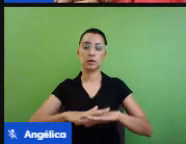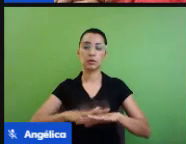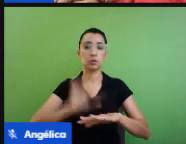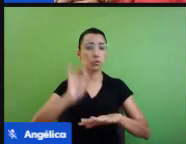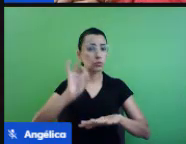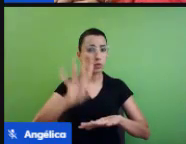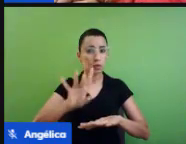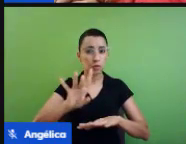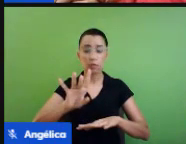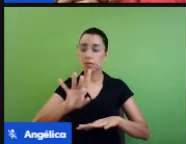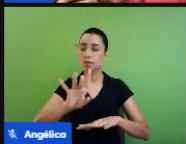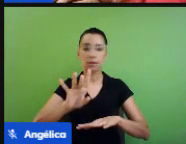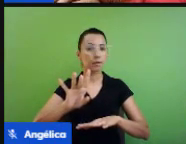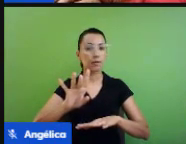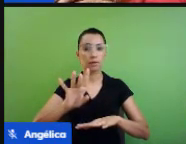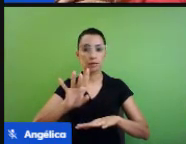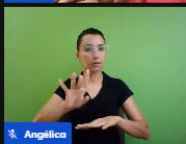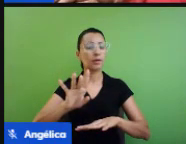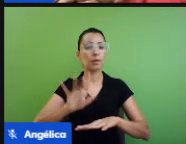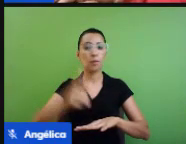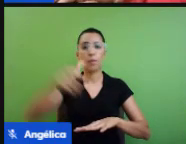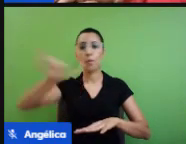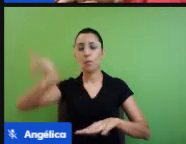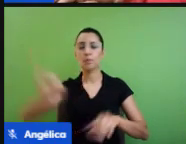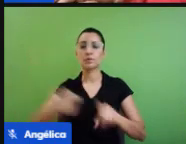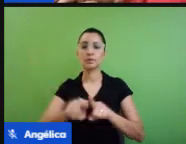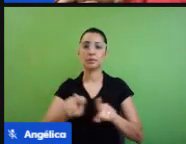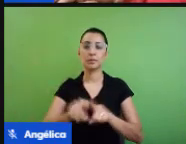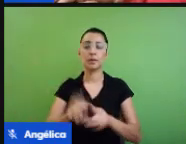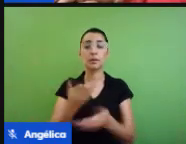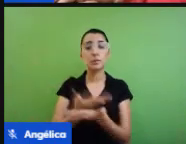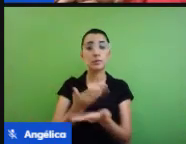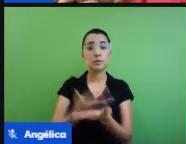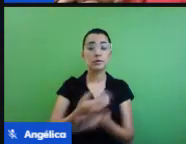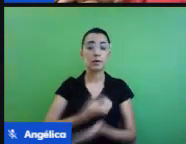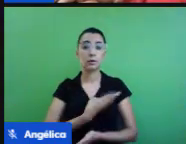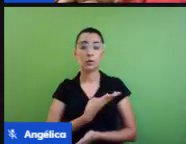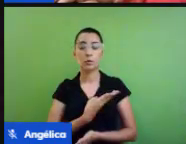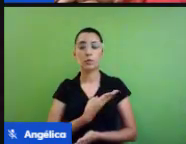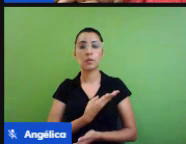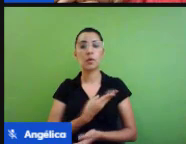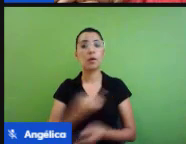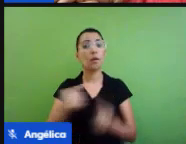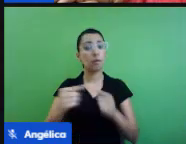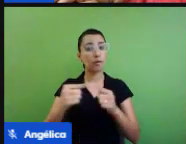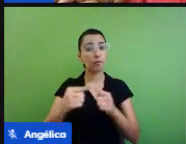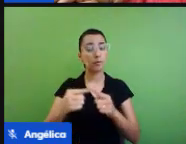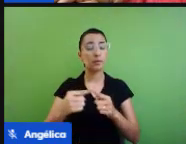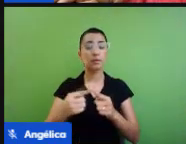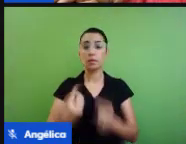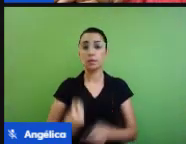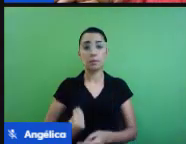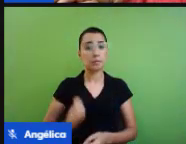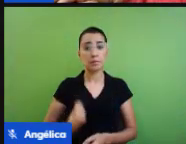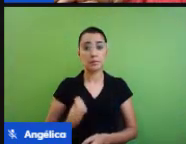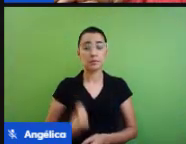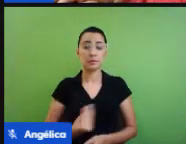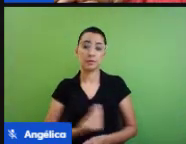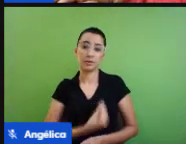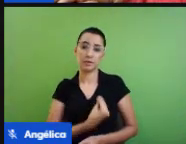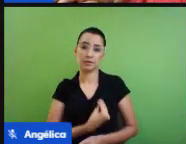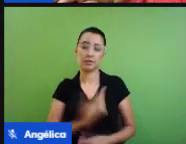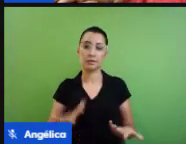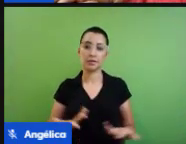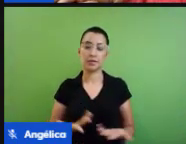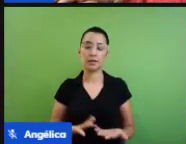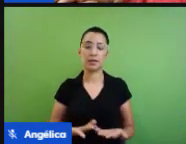de matemática. Estudar os números faz parte da nossa vida, pois os números estão no nosso cotidiano. Piaget,